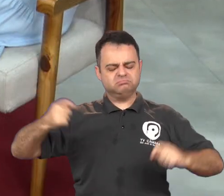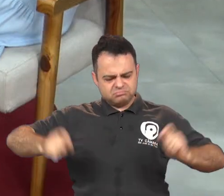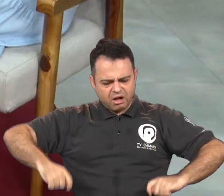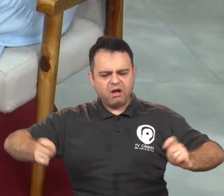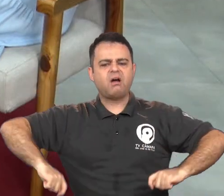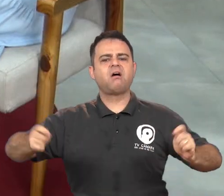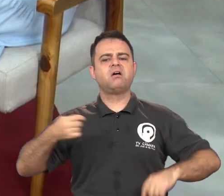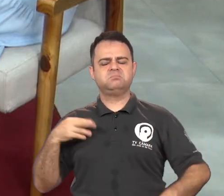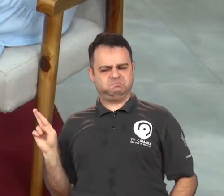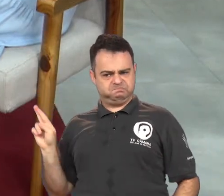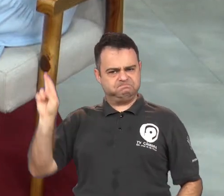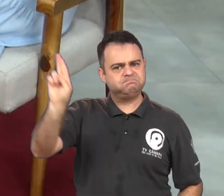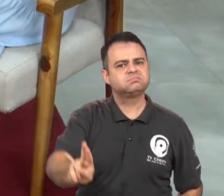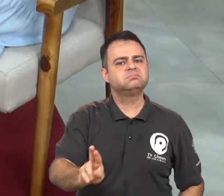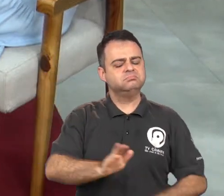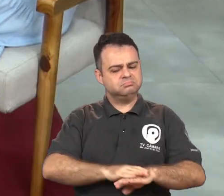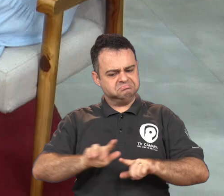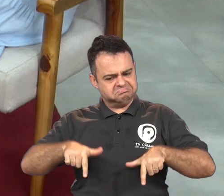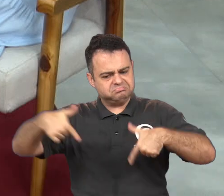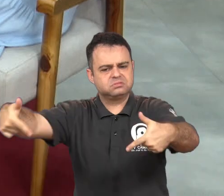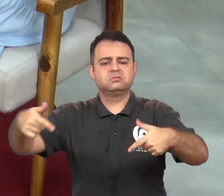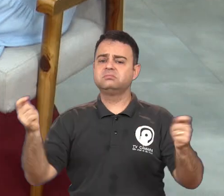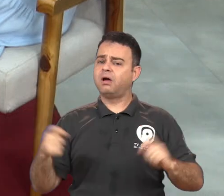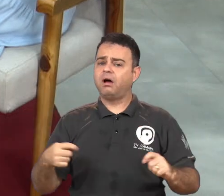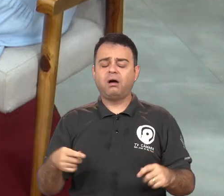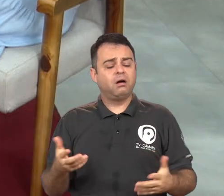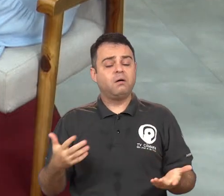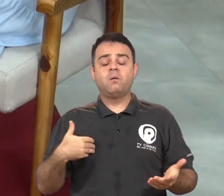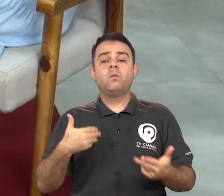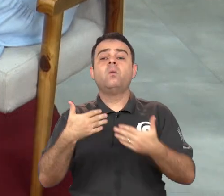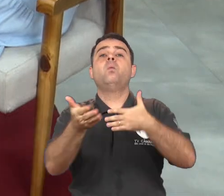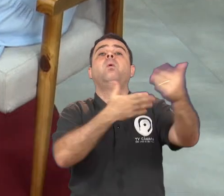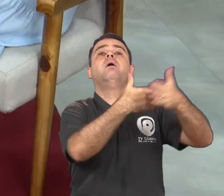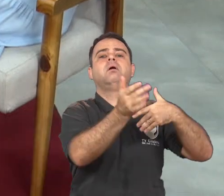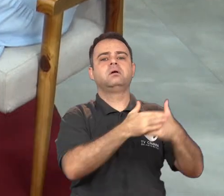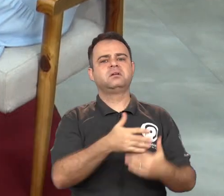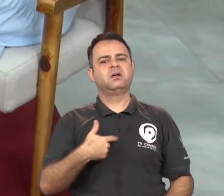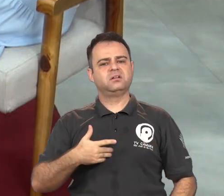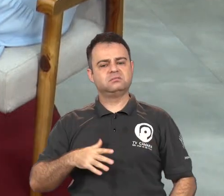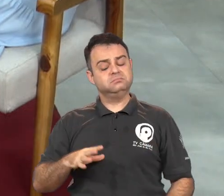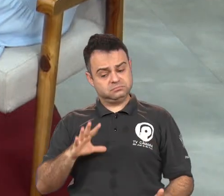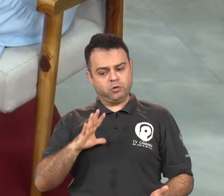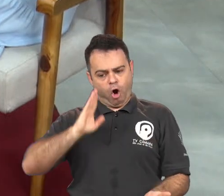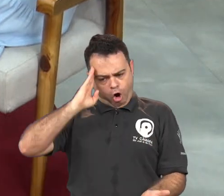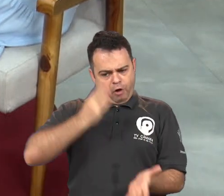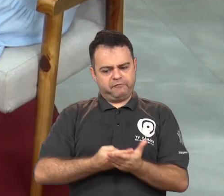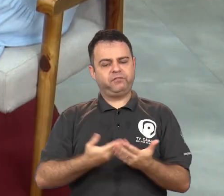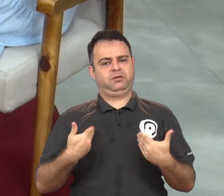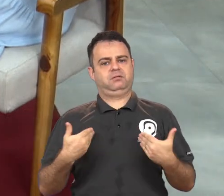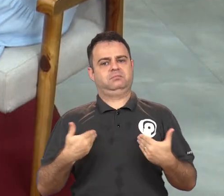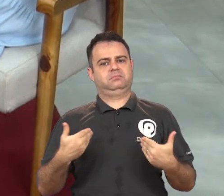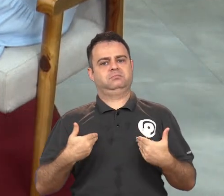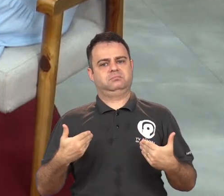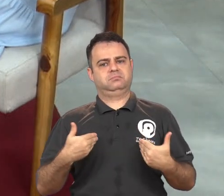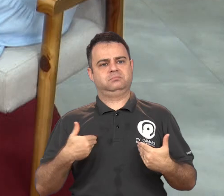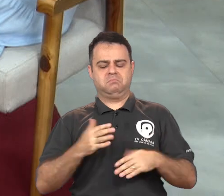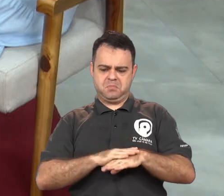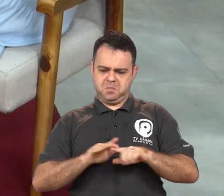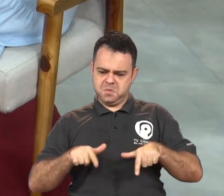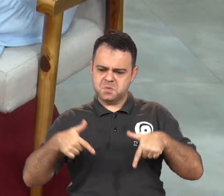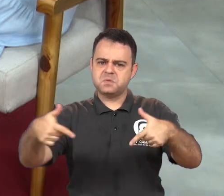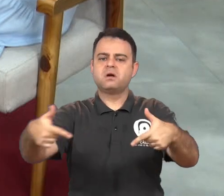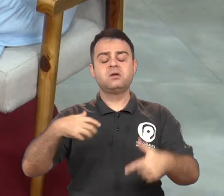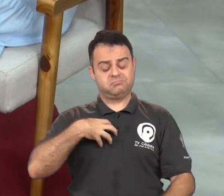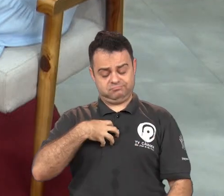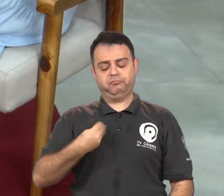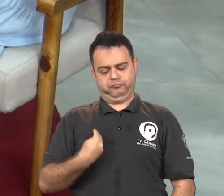posso ir, eu posso representar, eu posso fazer. A gente pode tudo, a gente pode tudo. A gente tem que ter confiança naquilo que a gente faz. E isso é